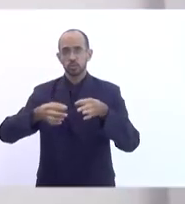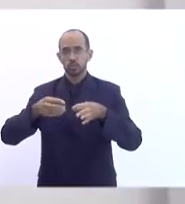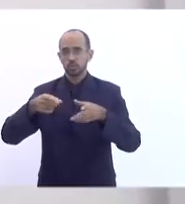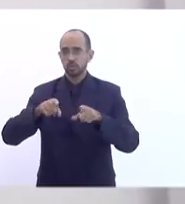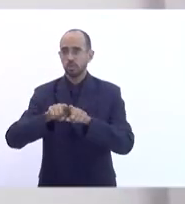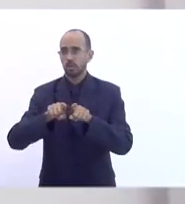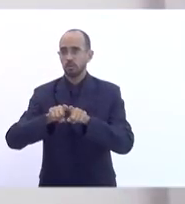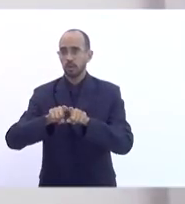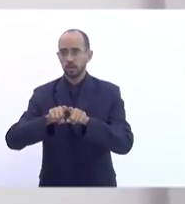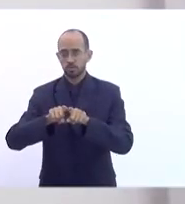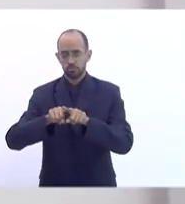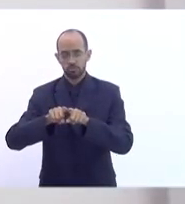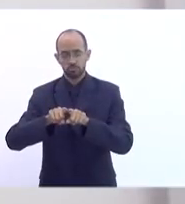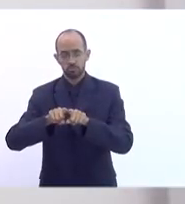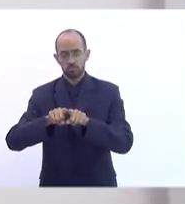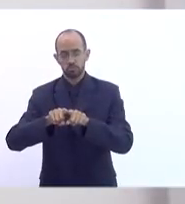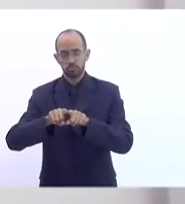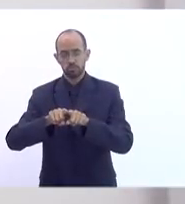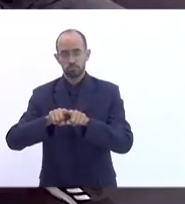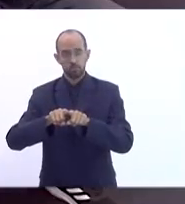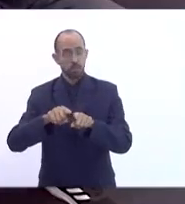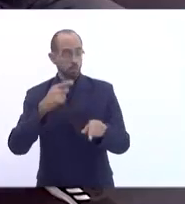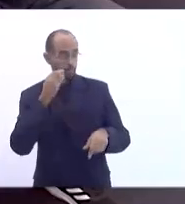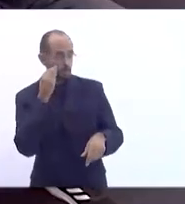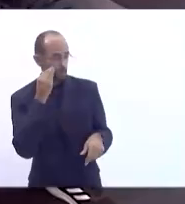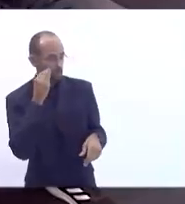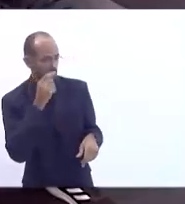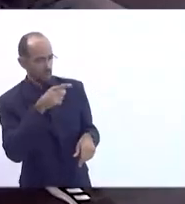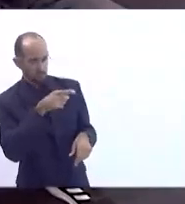vamos chegar no isso aí ó